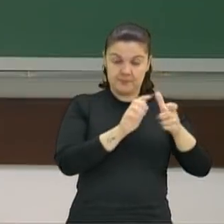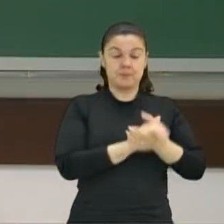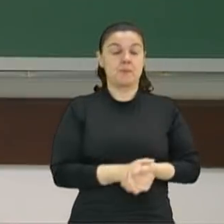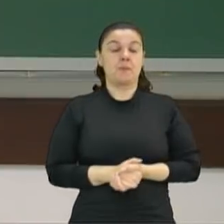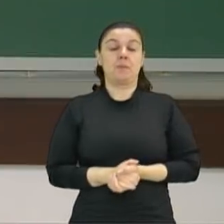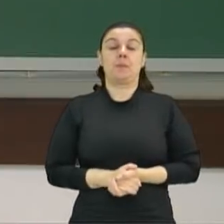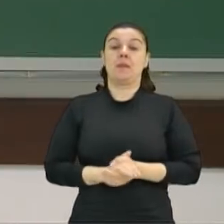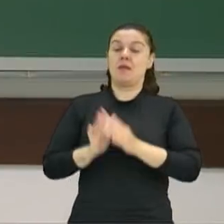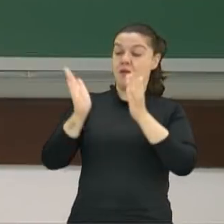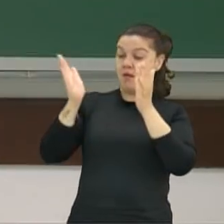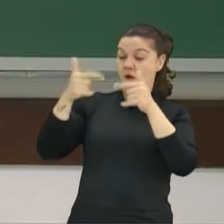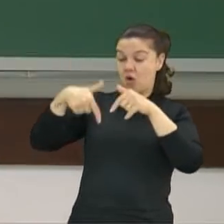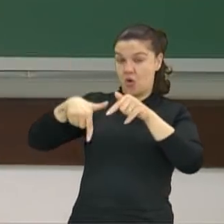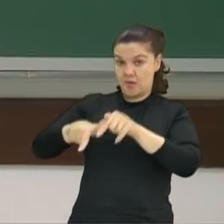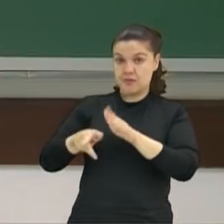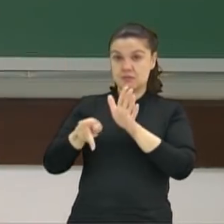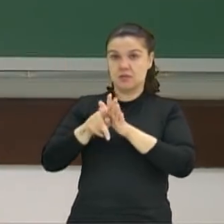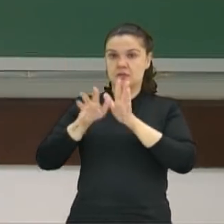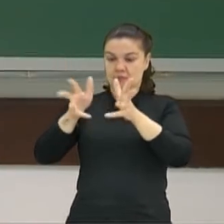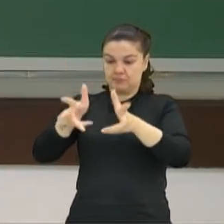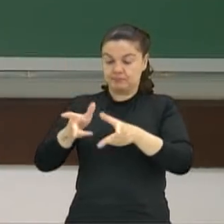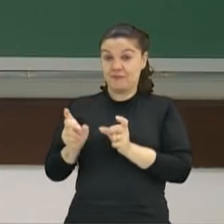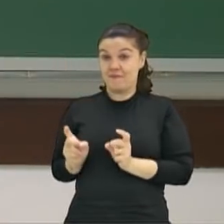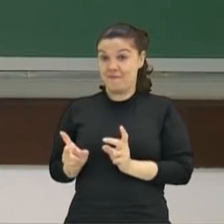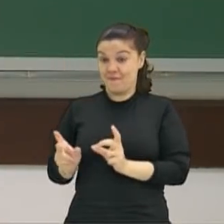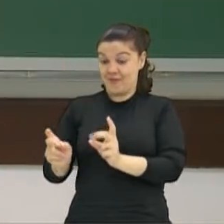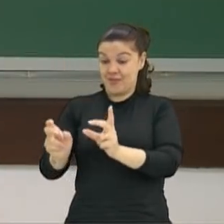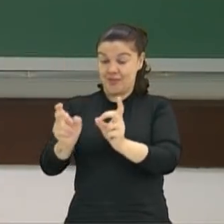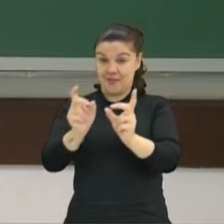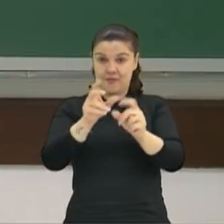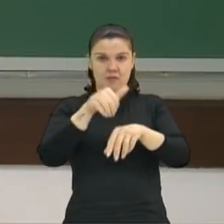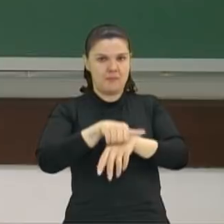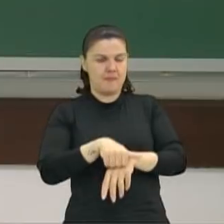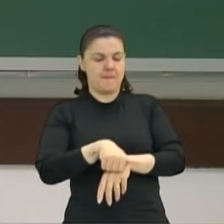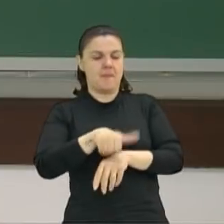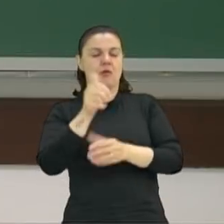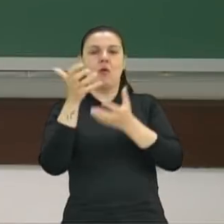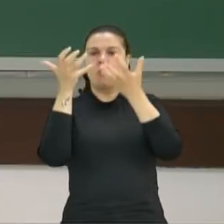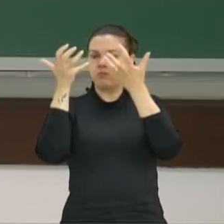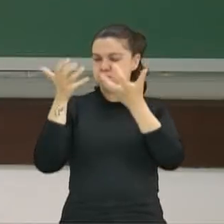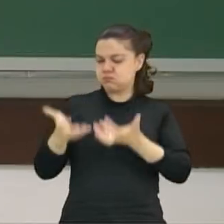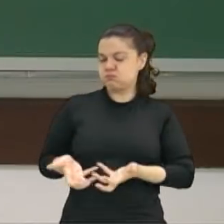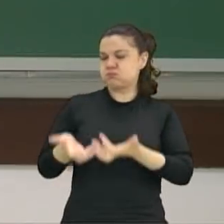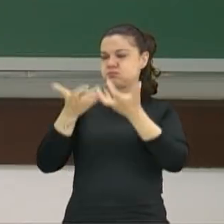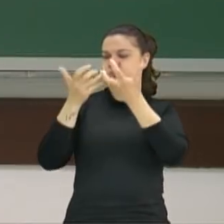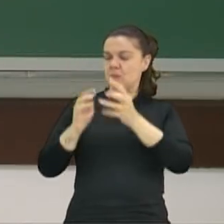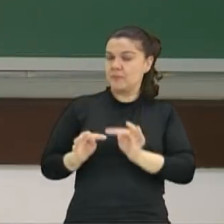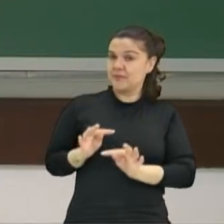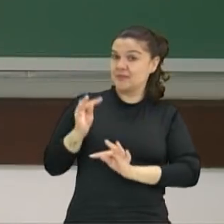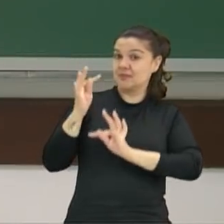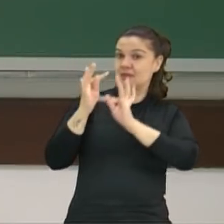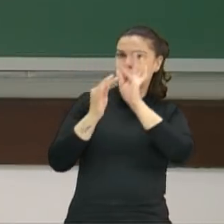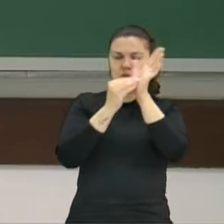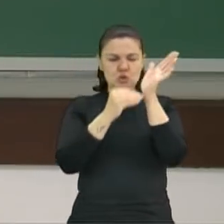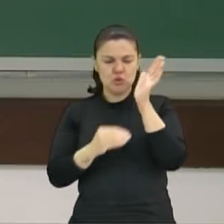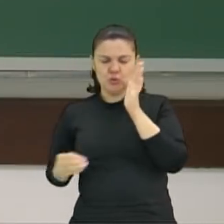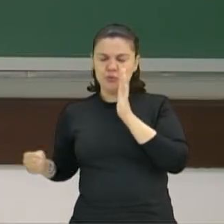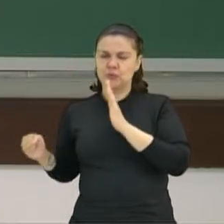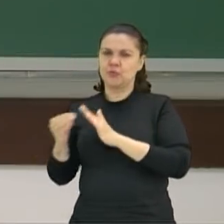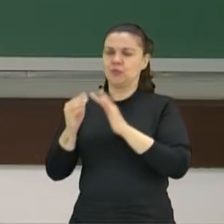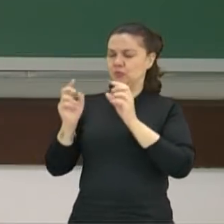local. Já a agricultura comercial, grandes quantidades, tecnologia